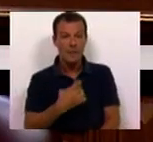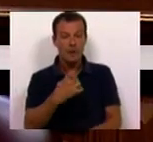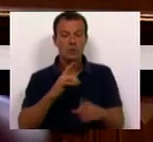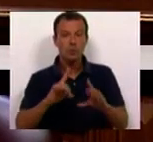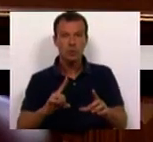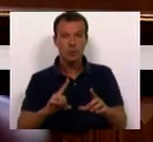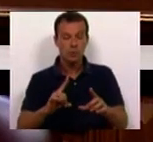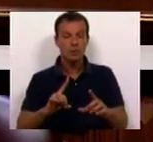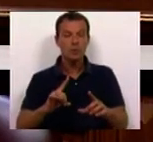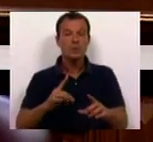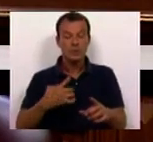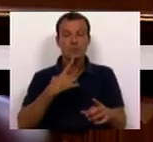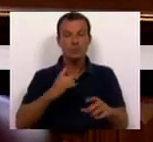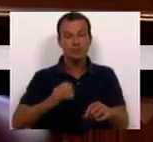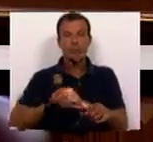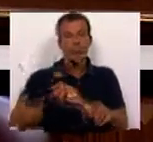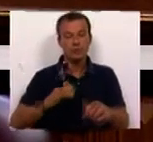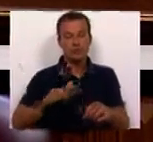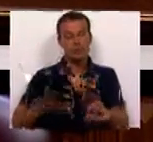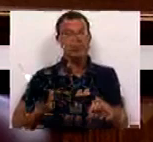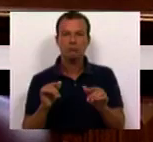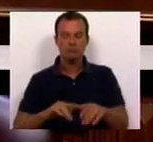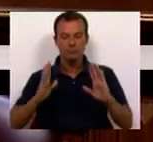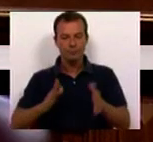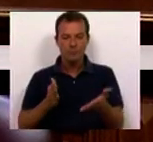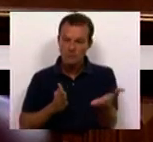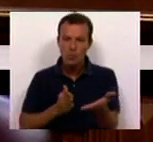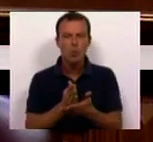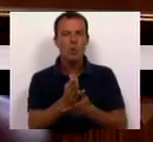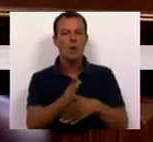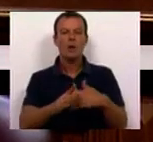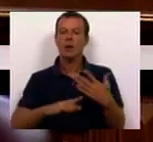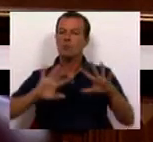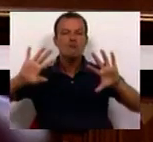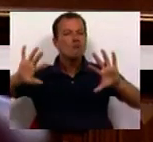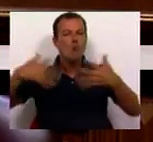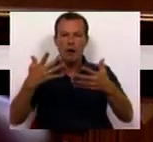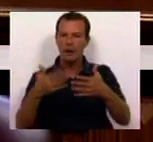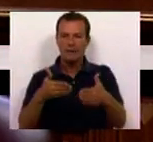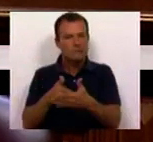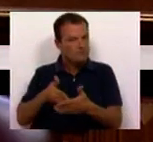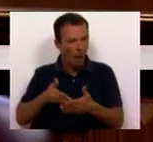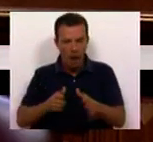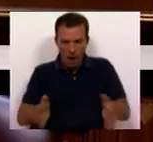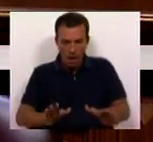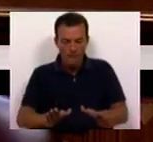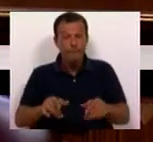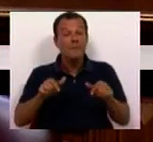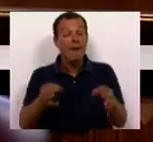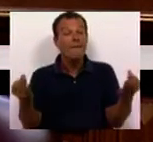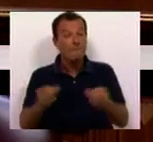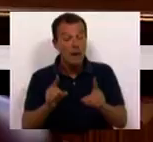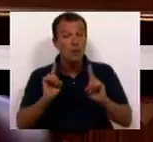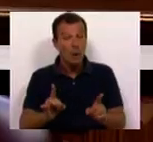dizer, depois de ter o ser levado a cabo, deve prosseguir sem qualquer constrangimento. E, de facto, isso